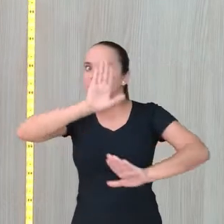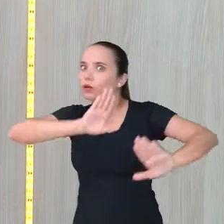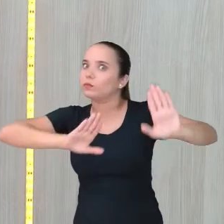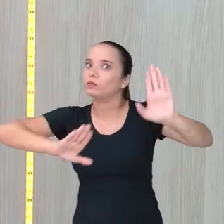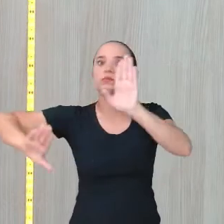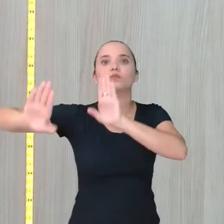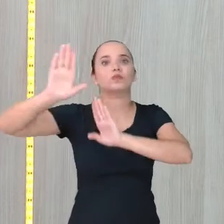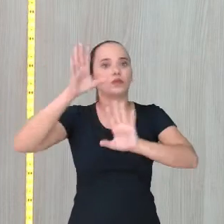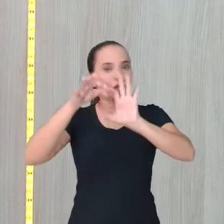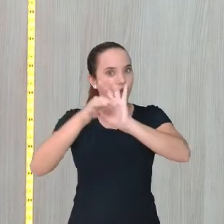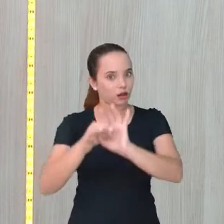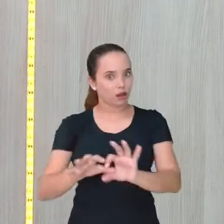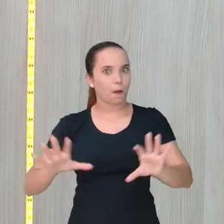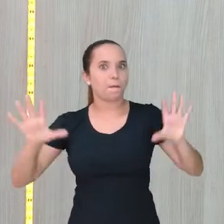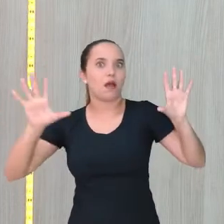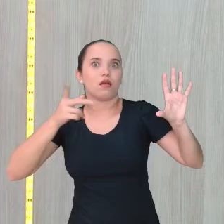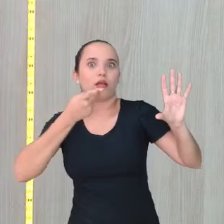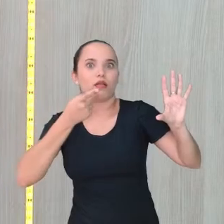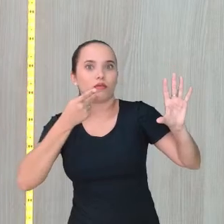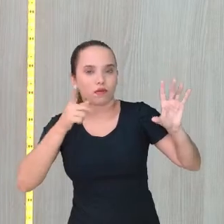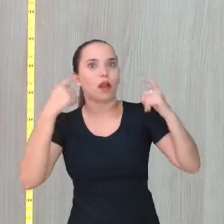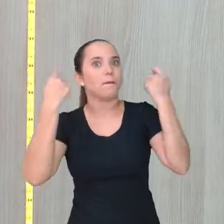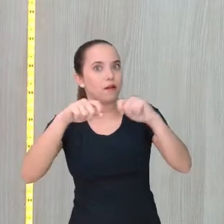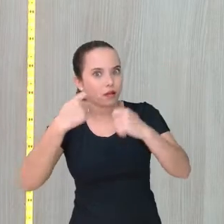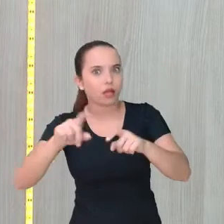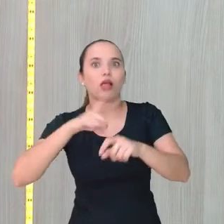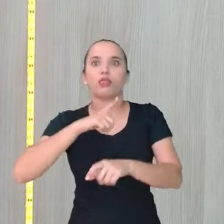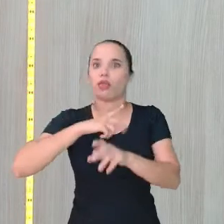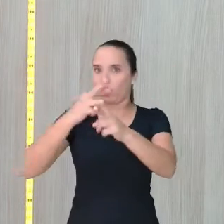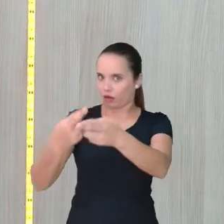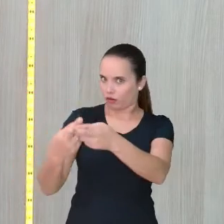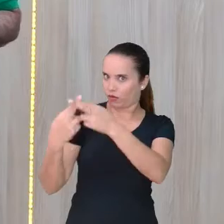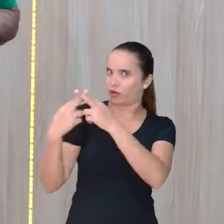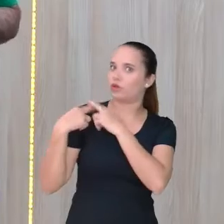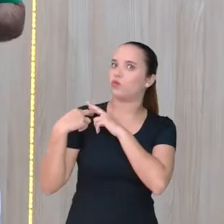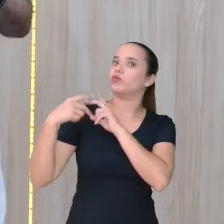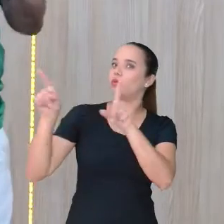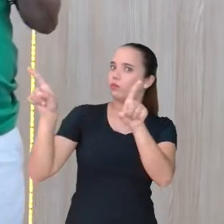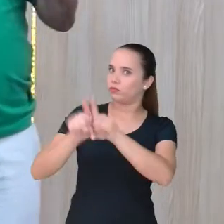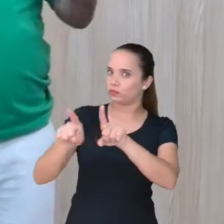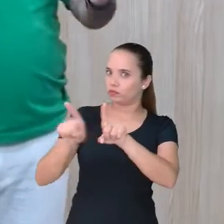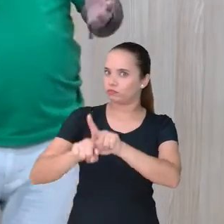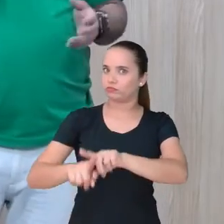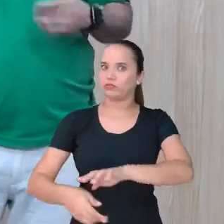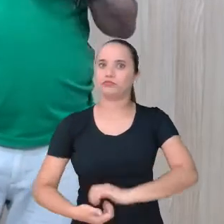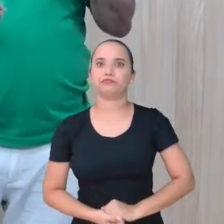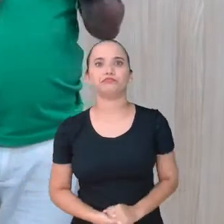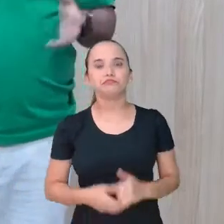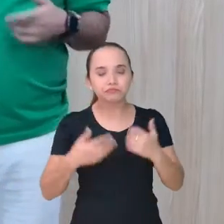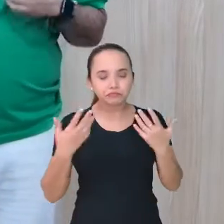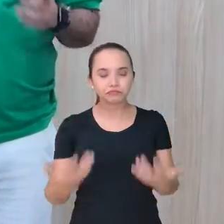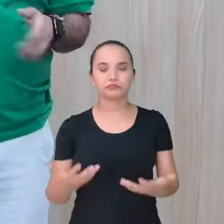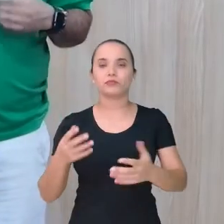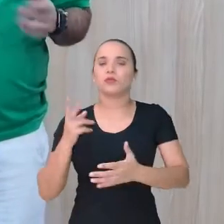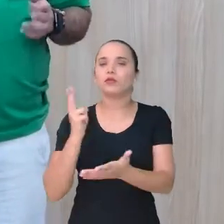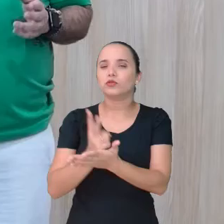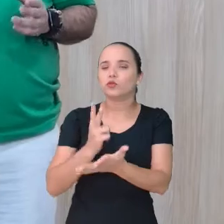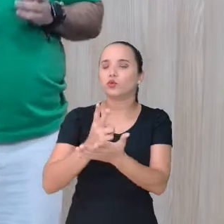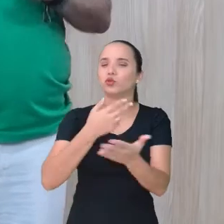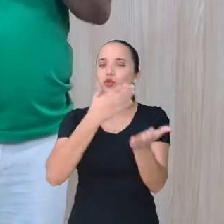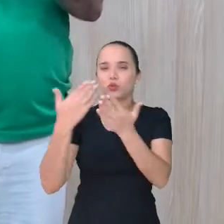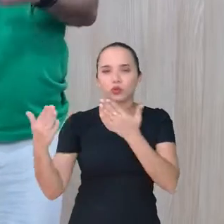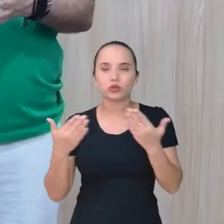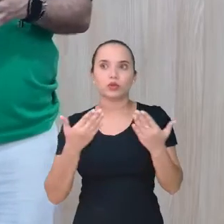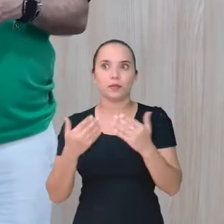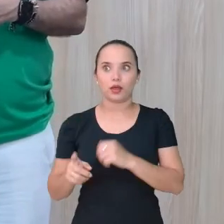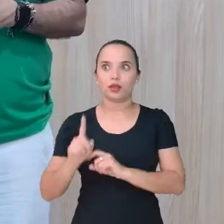liberdade de se expressar também tem que ter responsabilidade. Exatamente. Aí vou, assim, para a gente continuar debatendo sobre